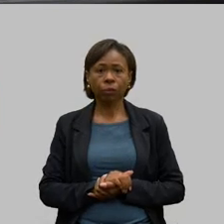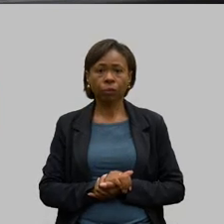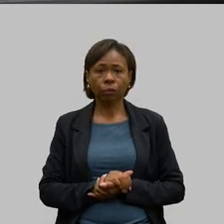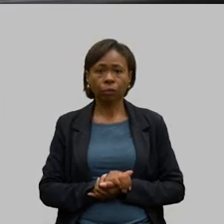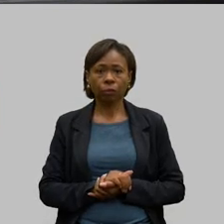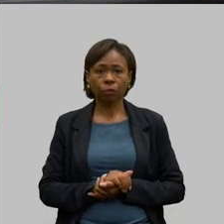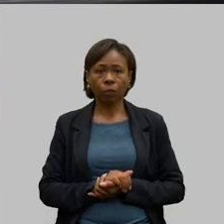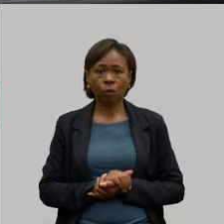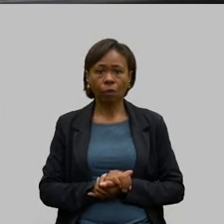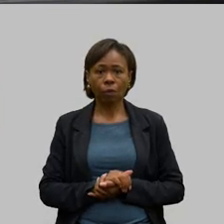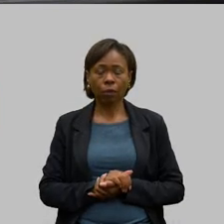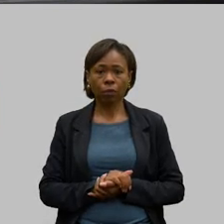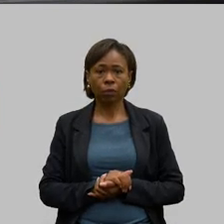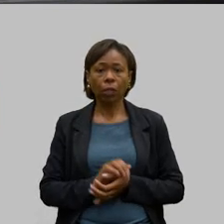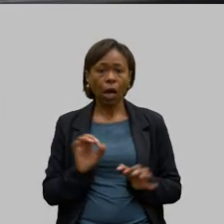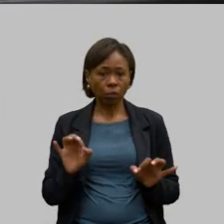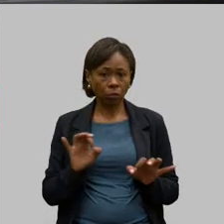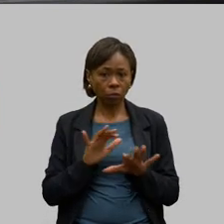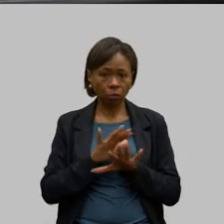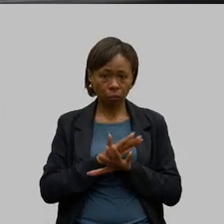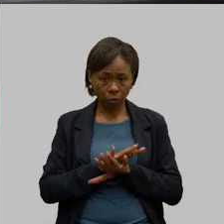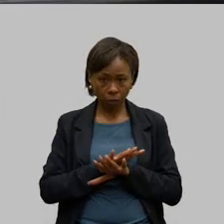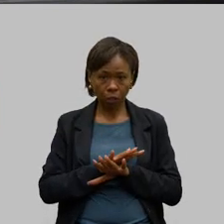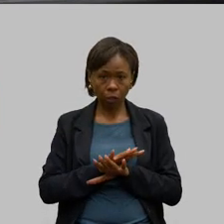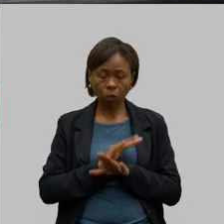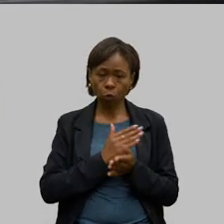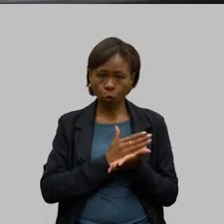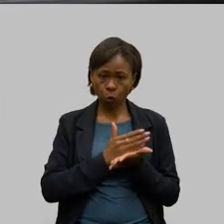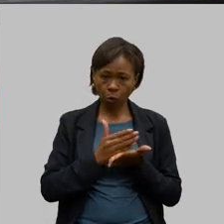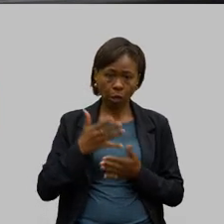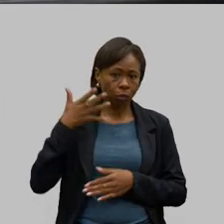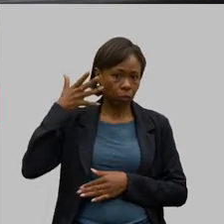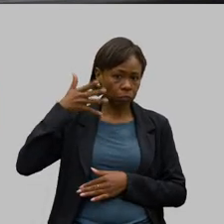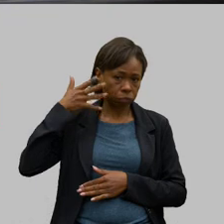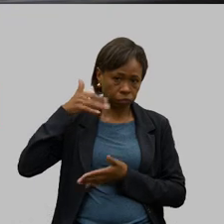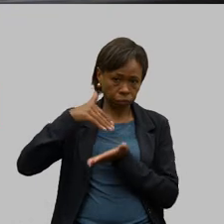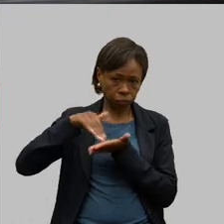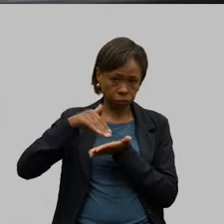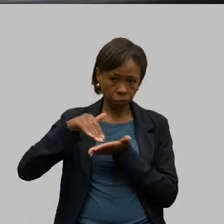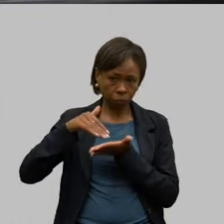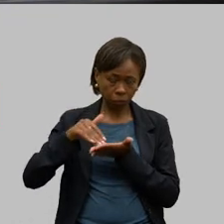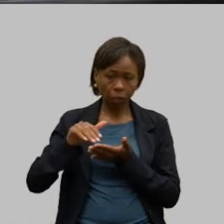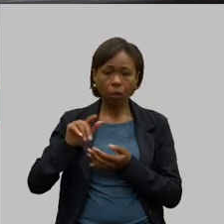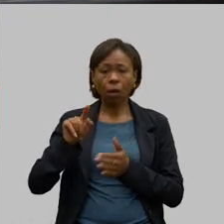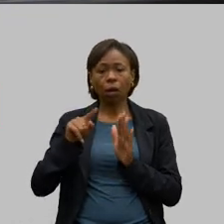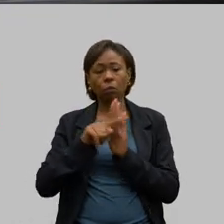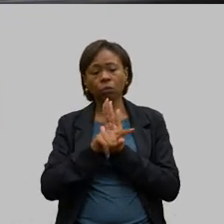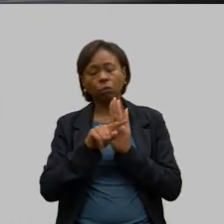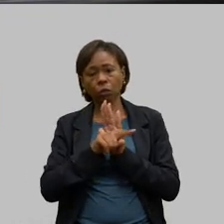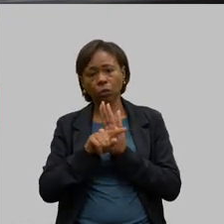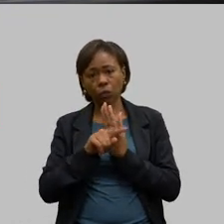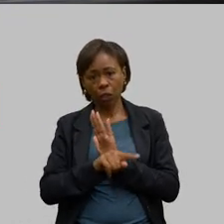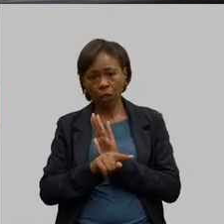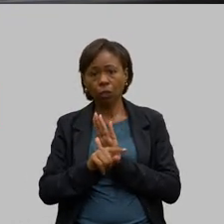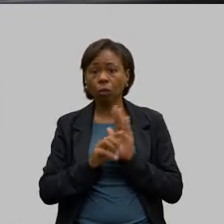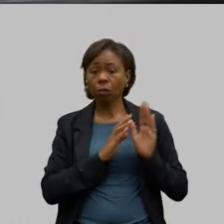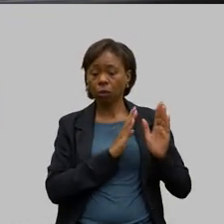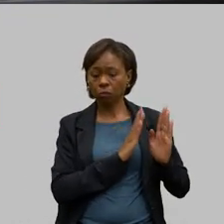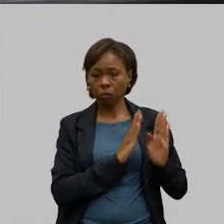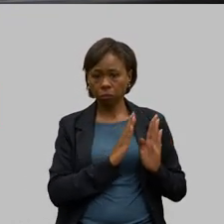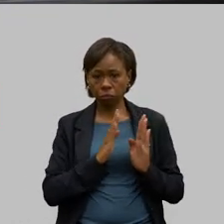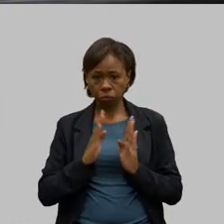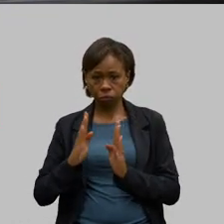TR encerrada a exposição inicial da autoridade Estadual a ordem de interpelação seguirá a ordem de inscrição